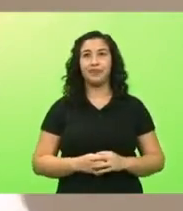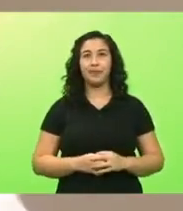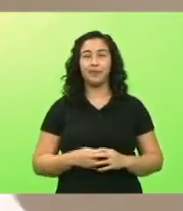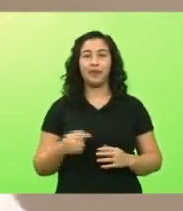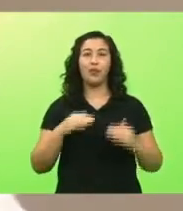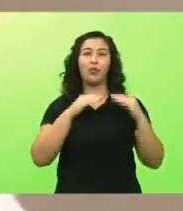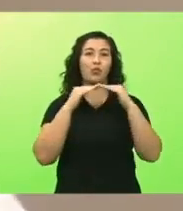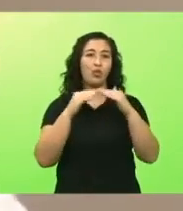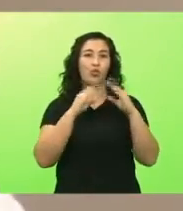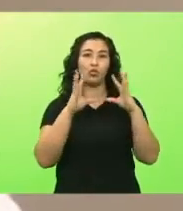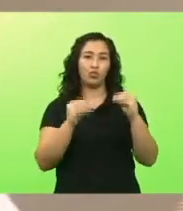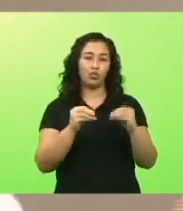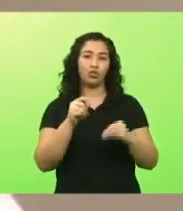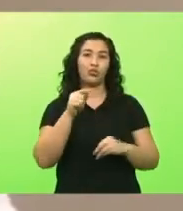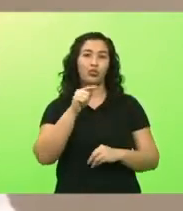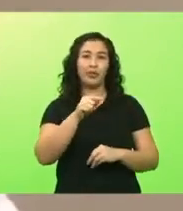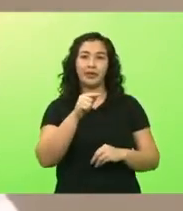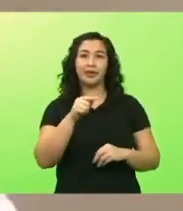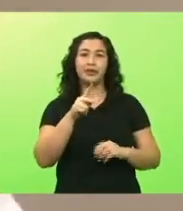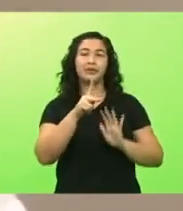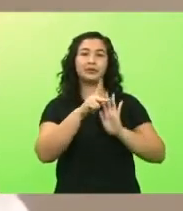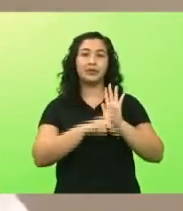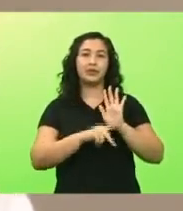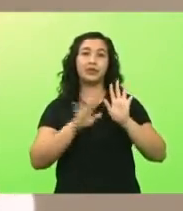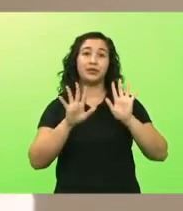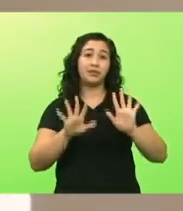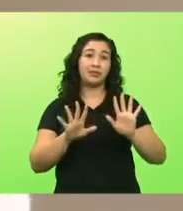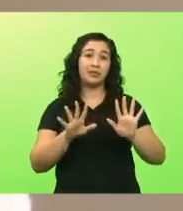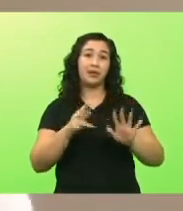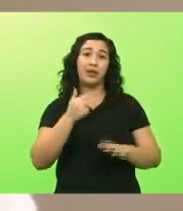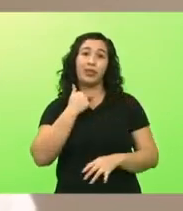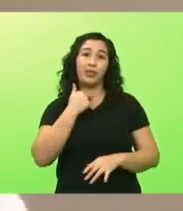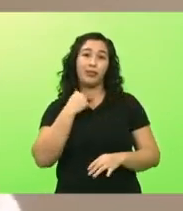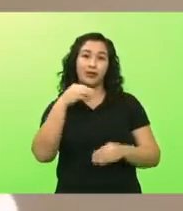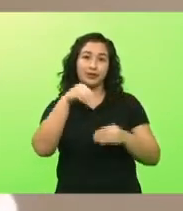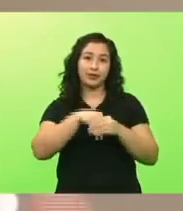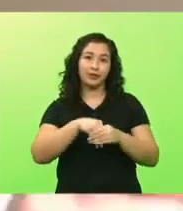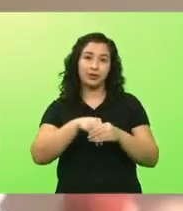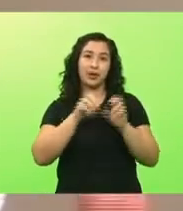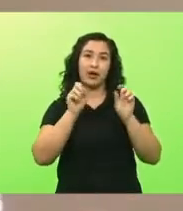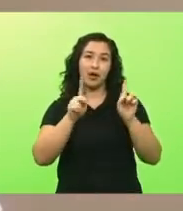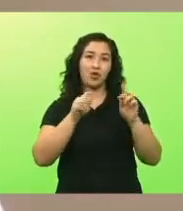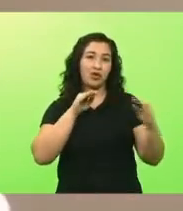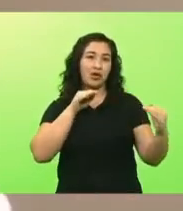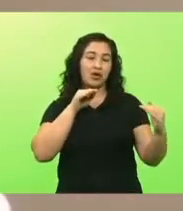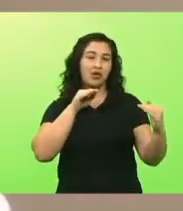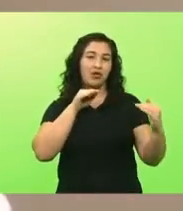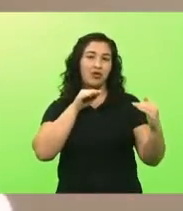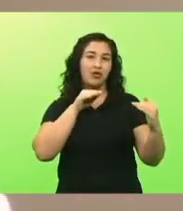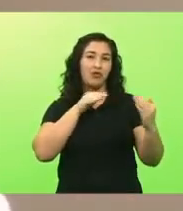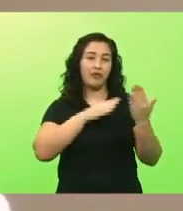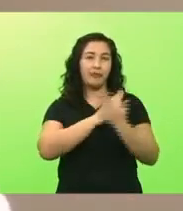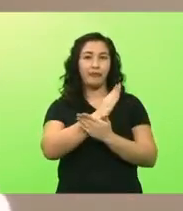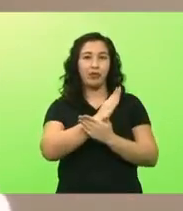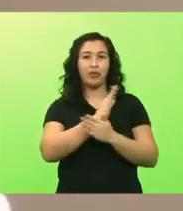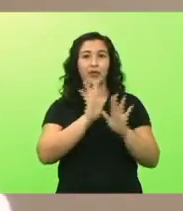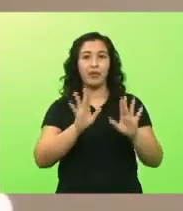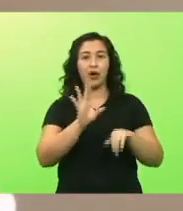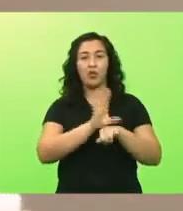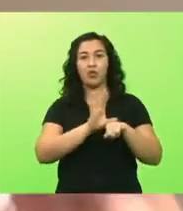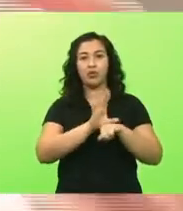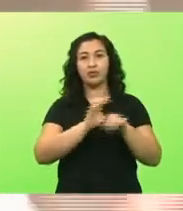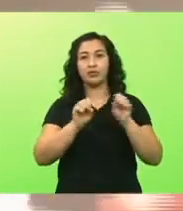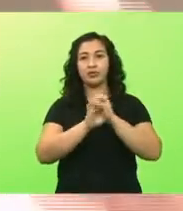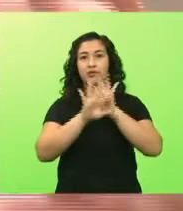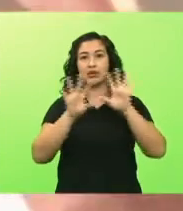plenamente com o mérito do projeto, mas infelizmente não posso votar favorável, porque a Constituição, ela é clara no seu artigo